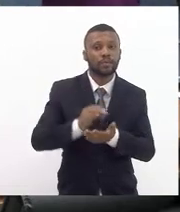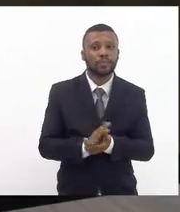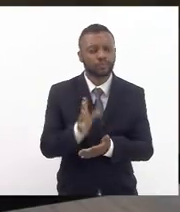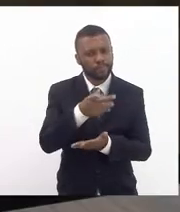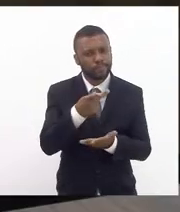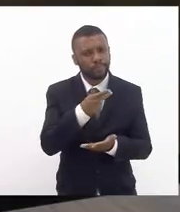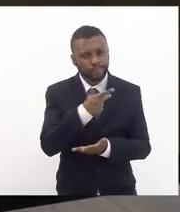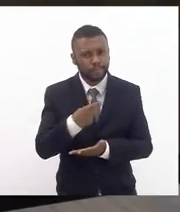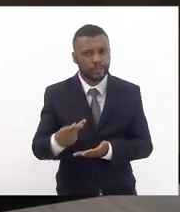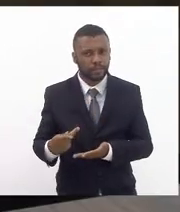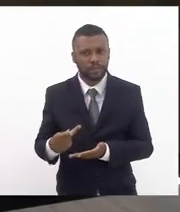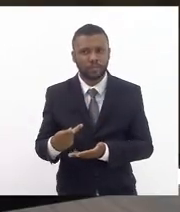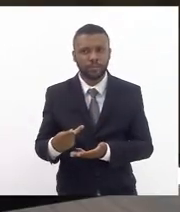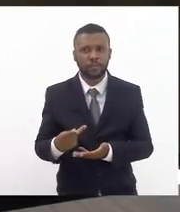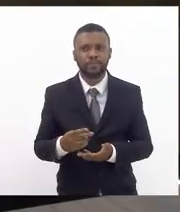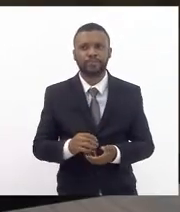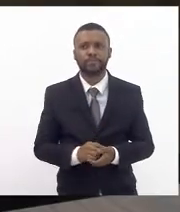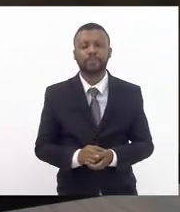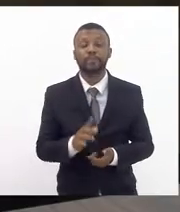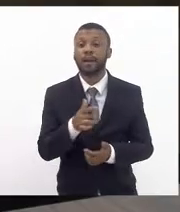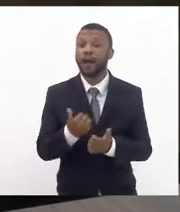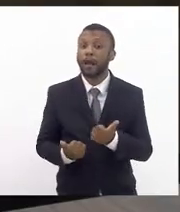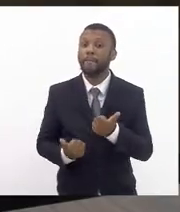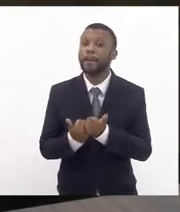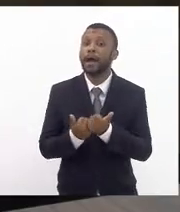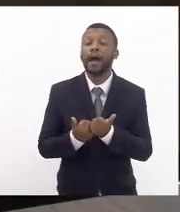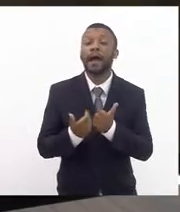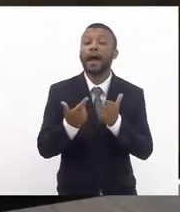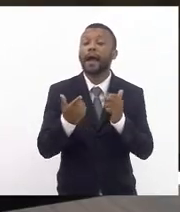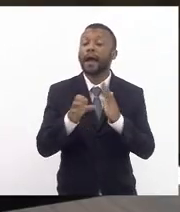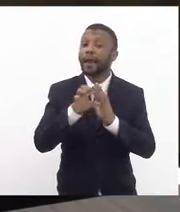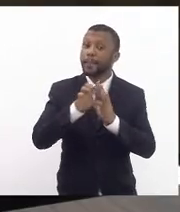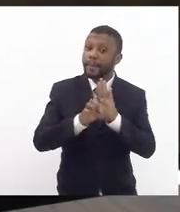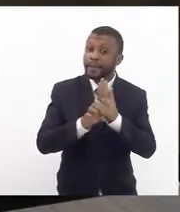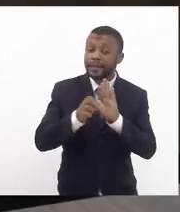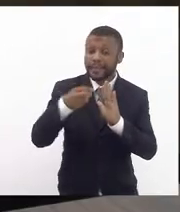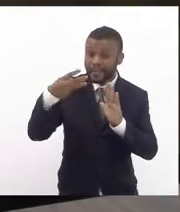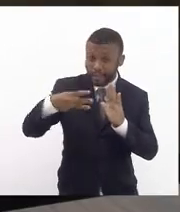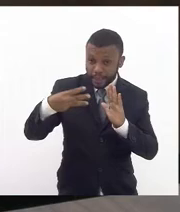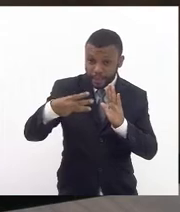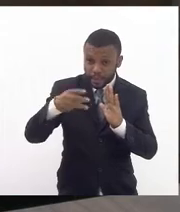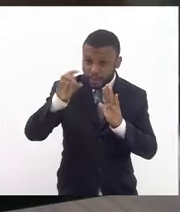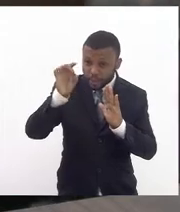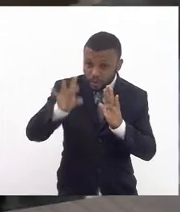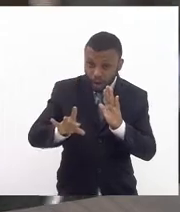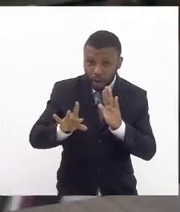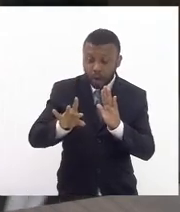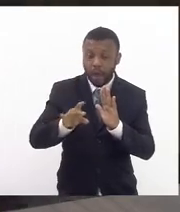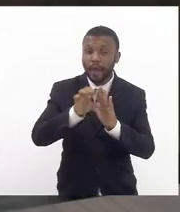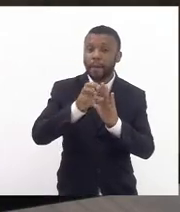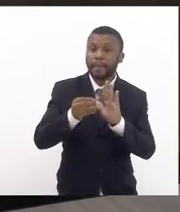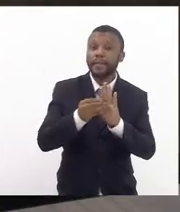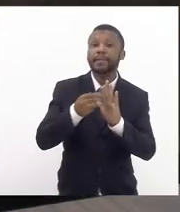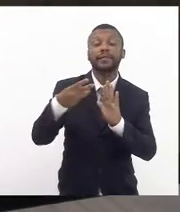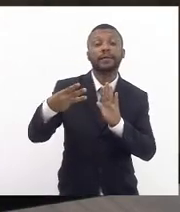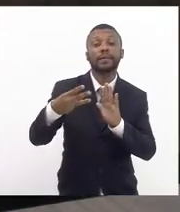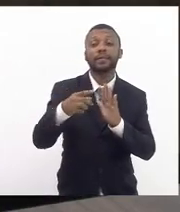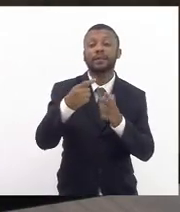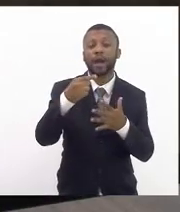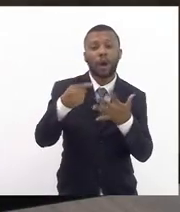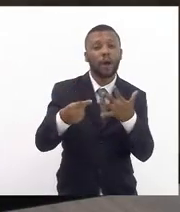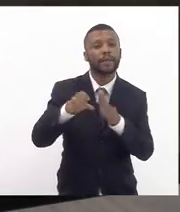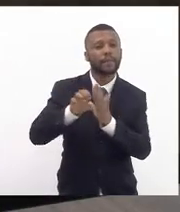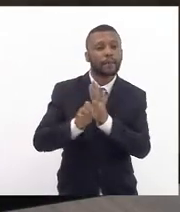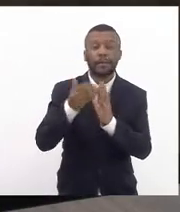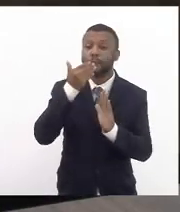presidente, é favorável à emenda 3, contrário às demais emendas. Apenas. Favorável à emenda 3, okay. Contrário às demais emendas, concluindo